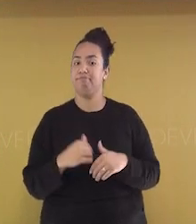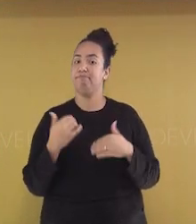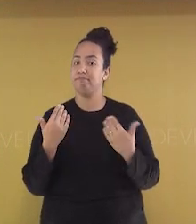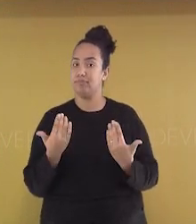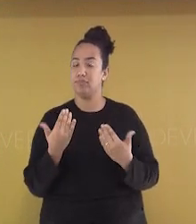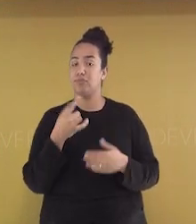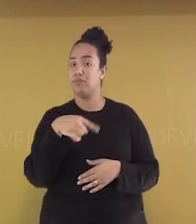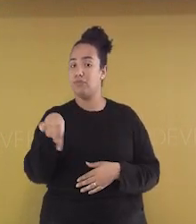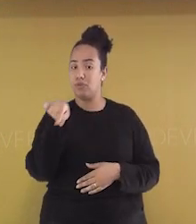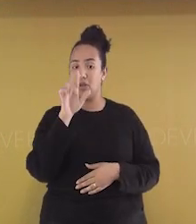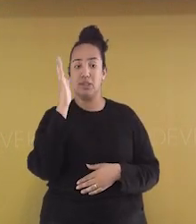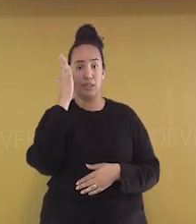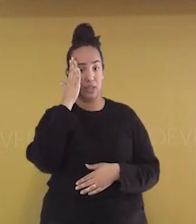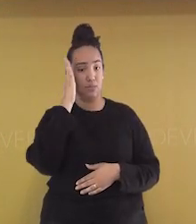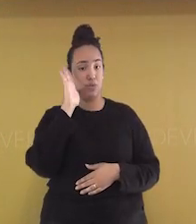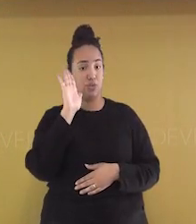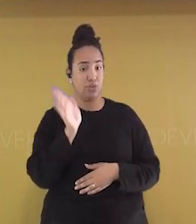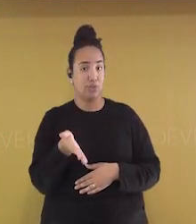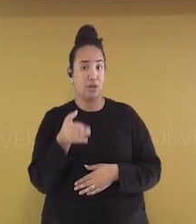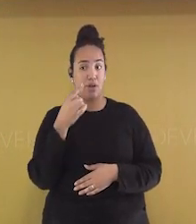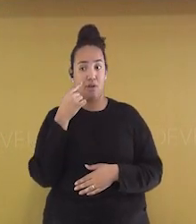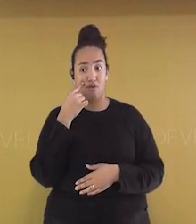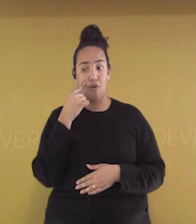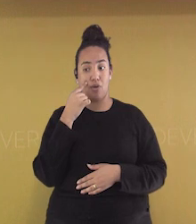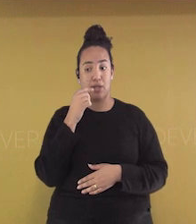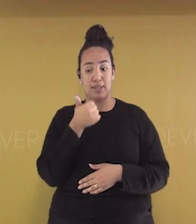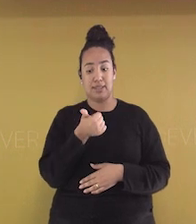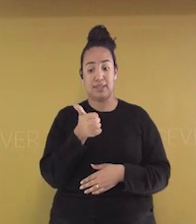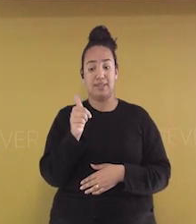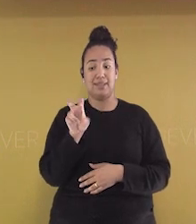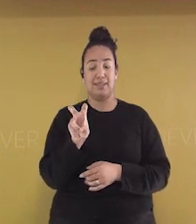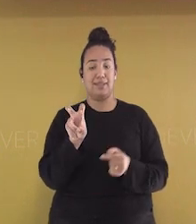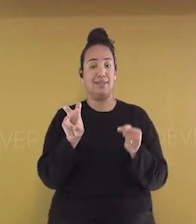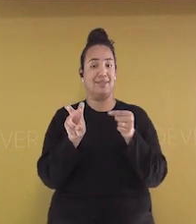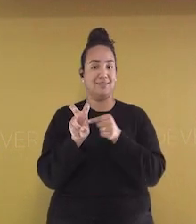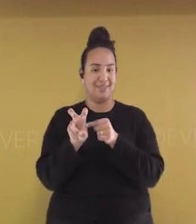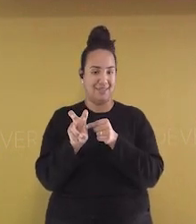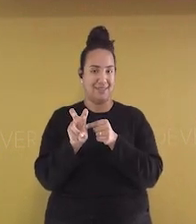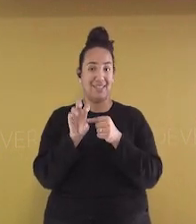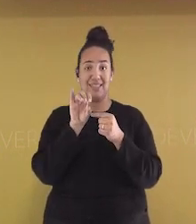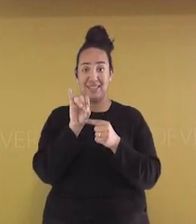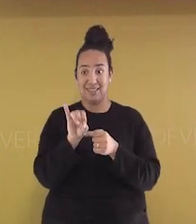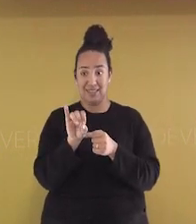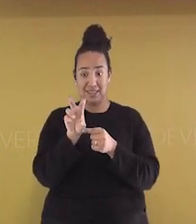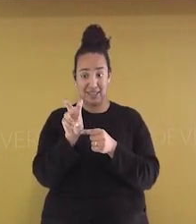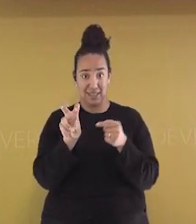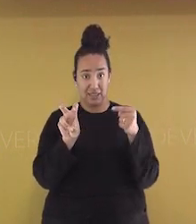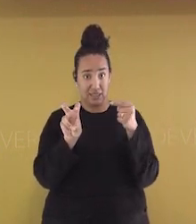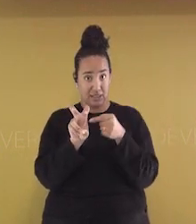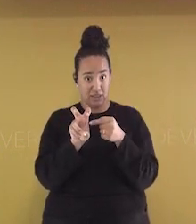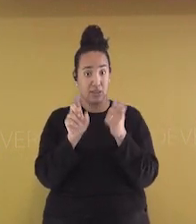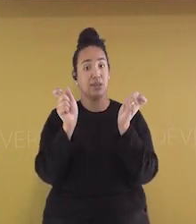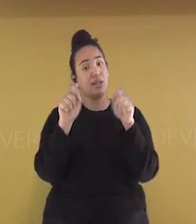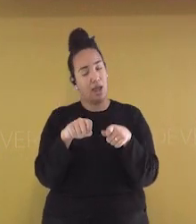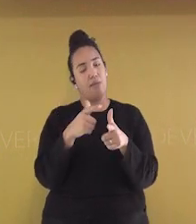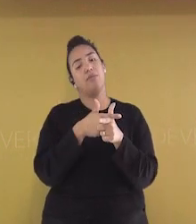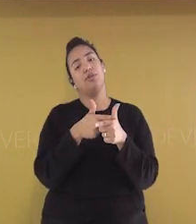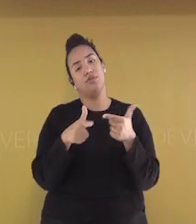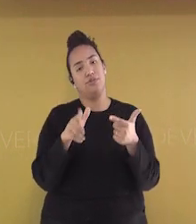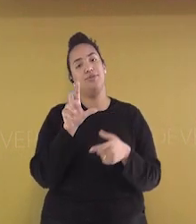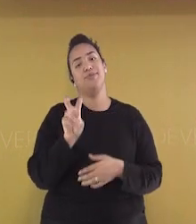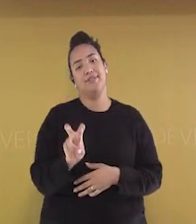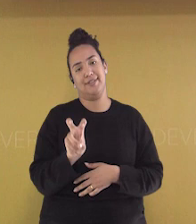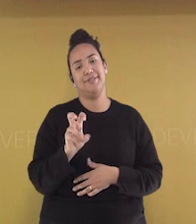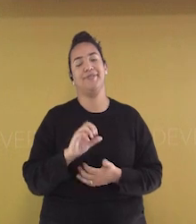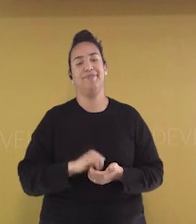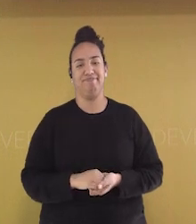exata? De primeira, já vemos que o 15 termina em 5. E todo número terminado em 5